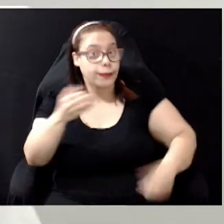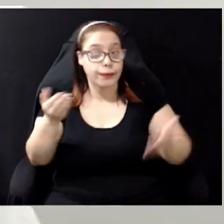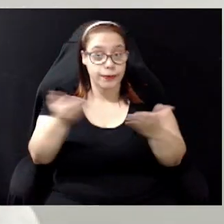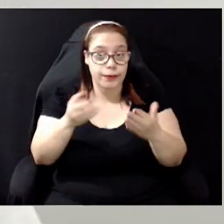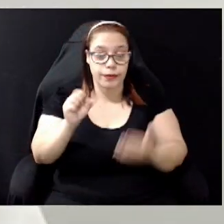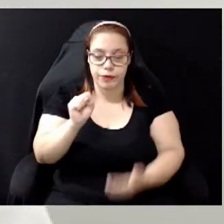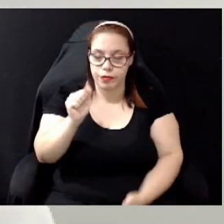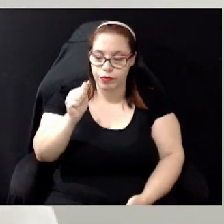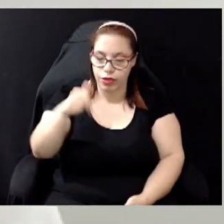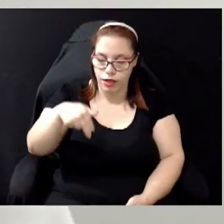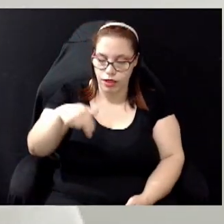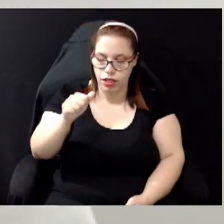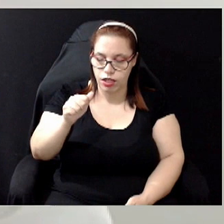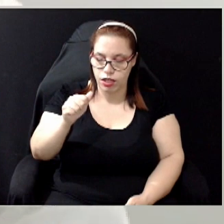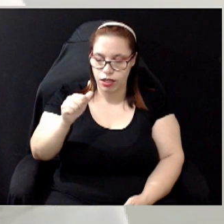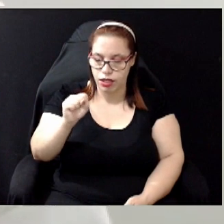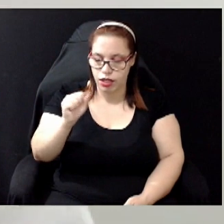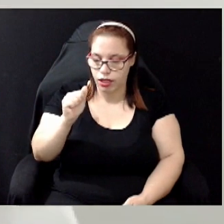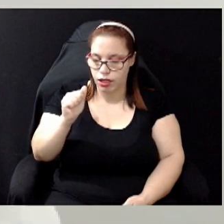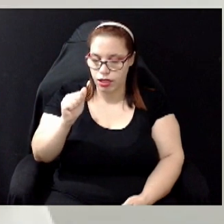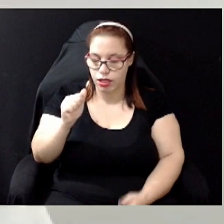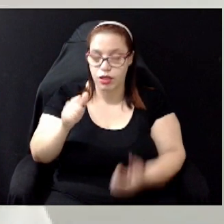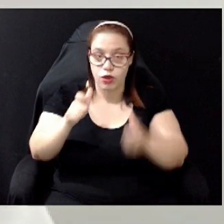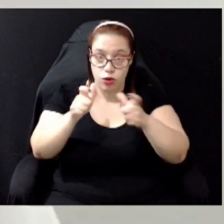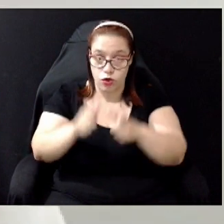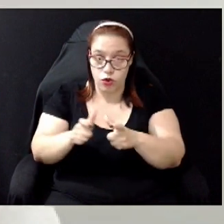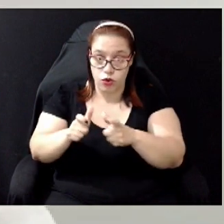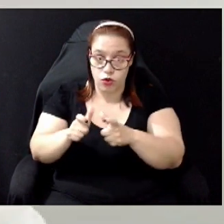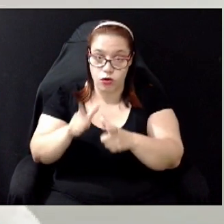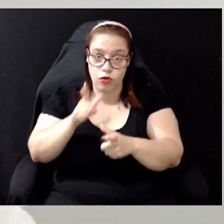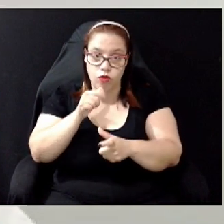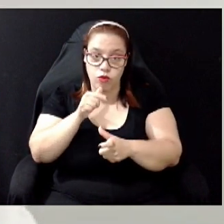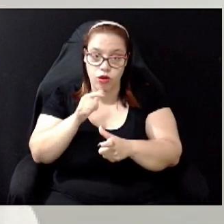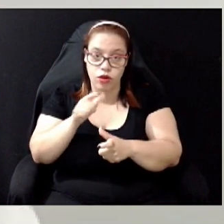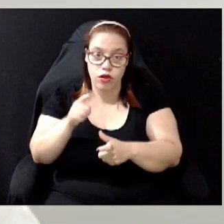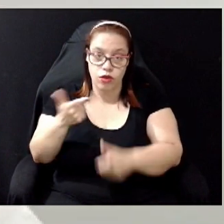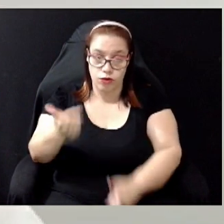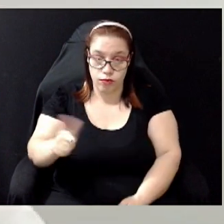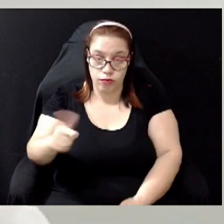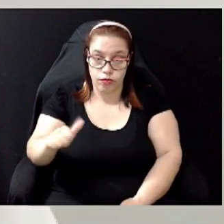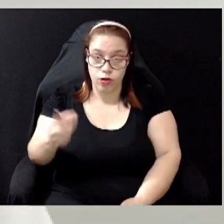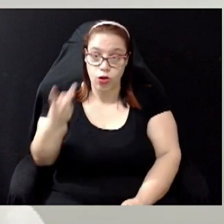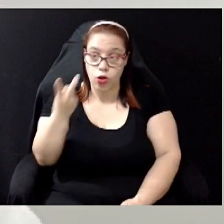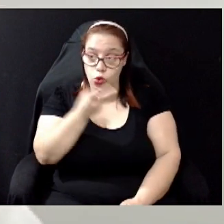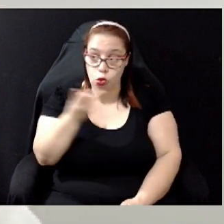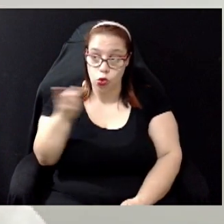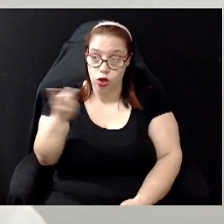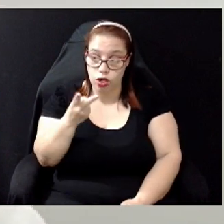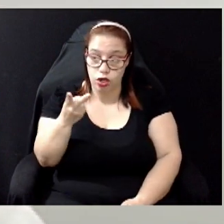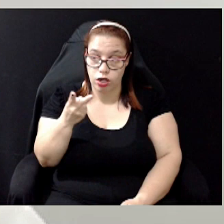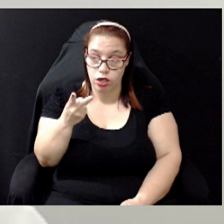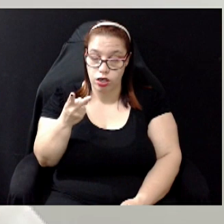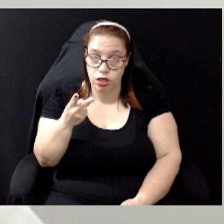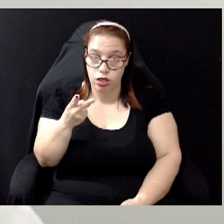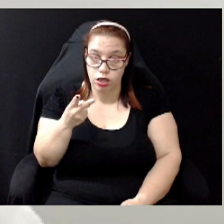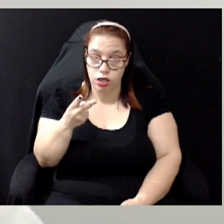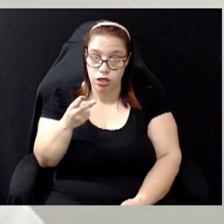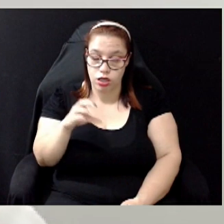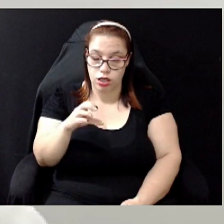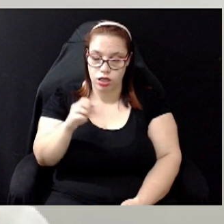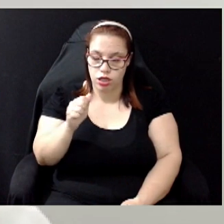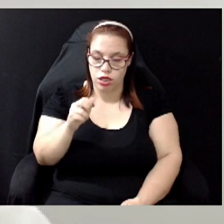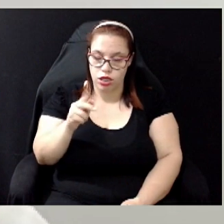Sim, hoje a Sanasa, ela tem uma estação produtora de água de reuso. Na verdade, nós temos duas, né? Uma que é a